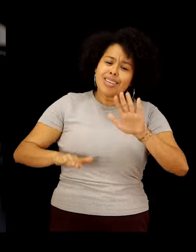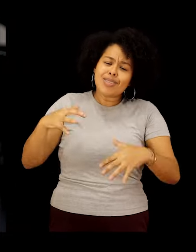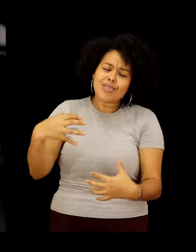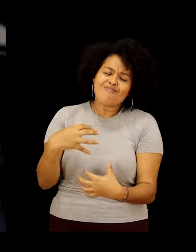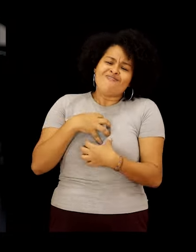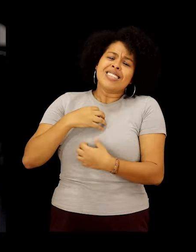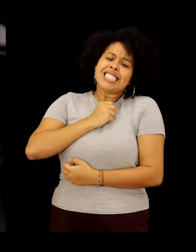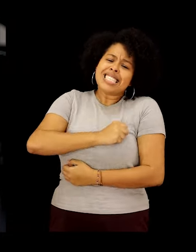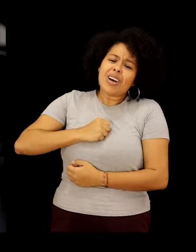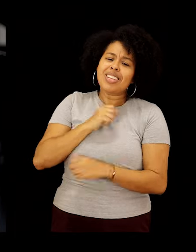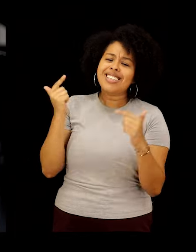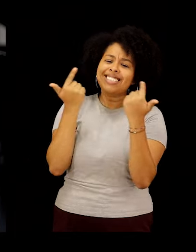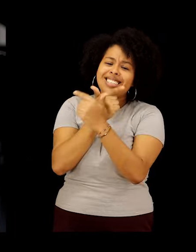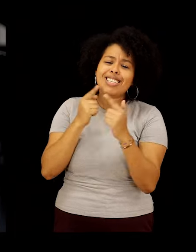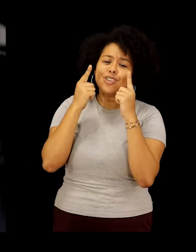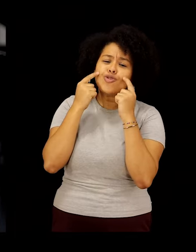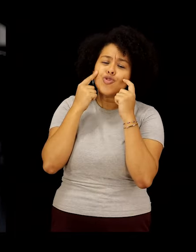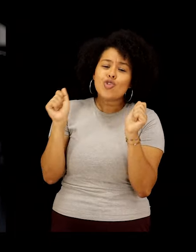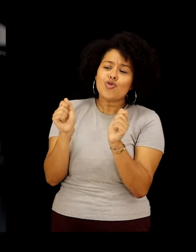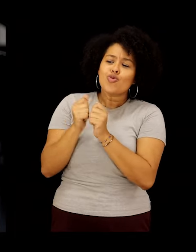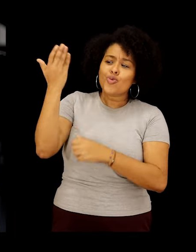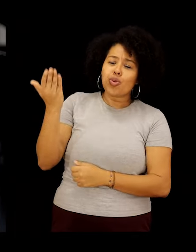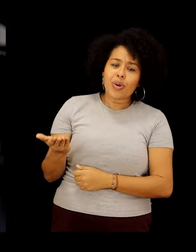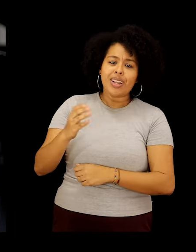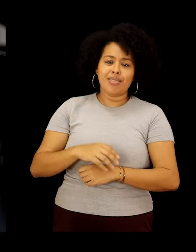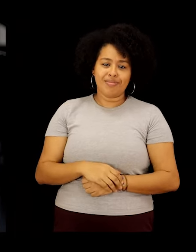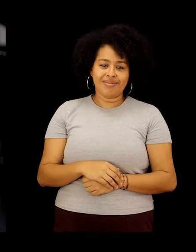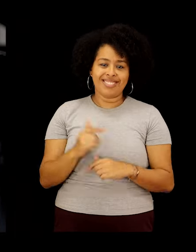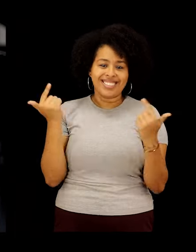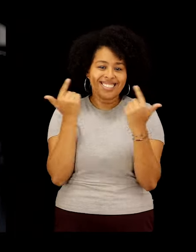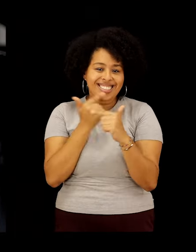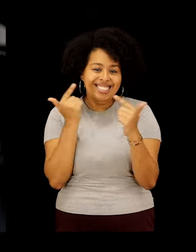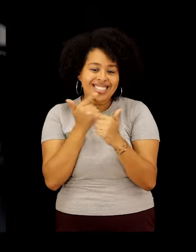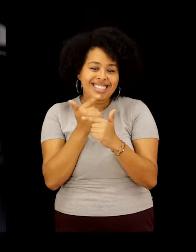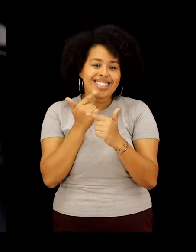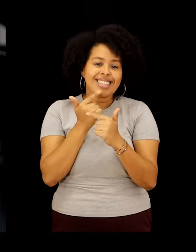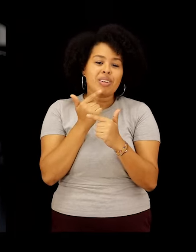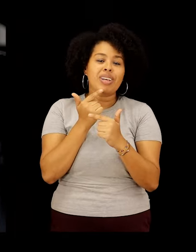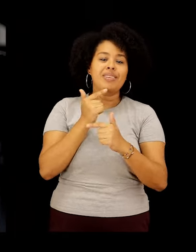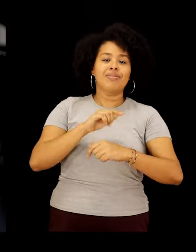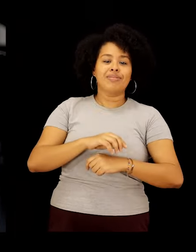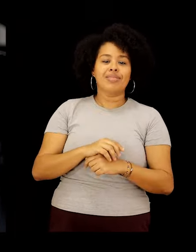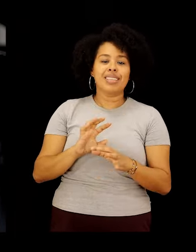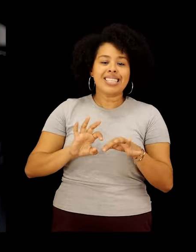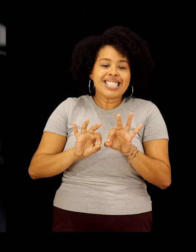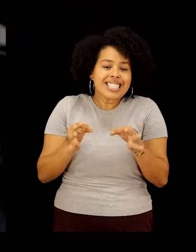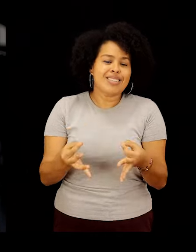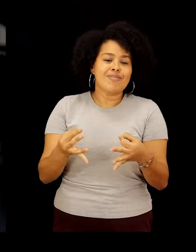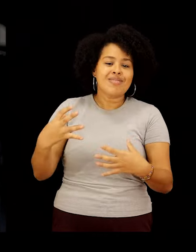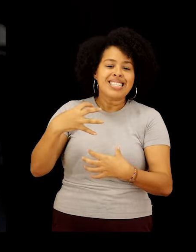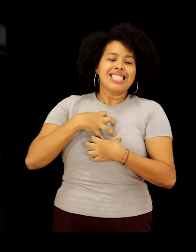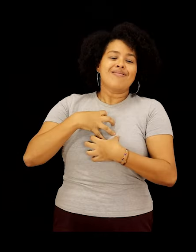de chorrir com ele, porque o riso era frouxo mesmo. A gente ria do simples. E eu sinto